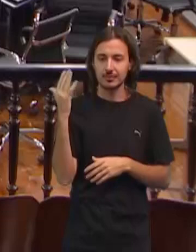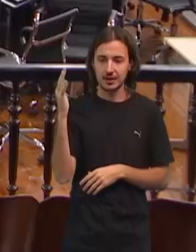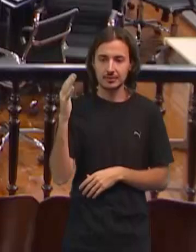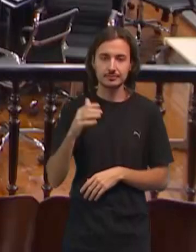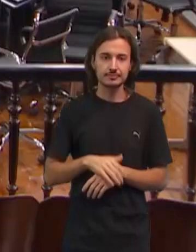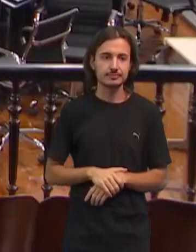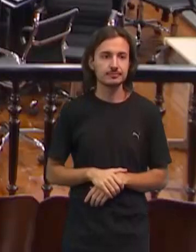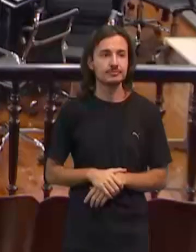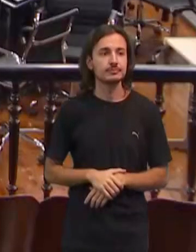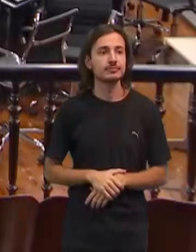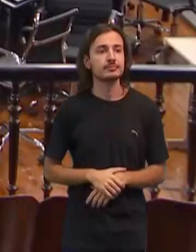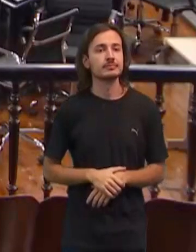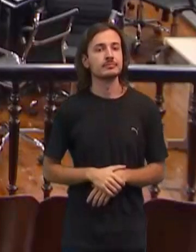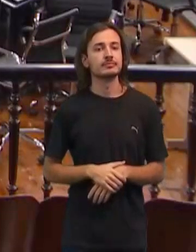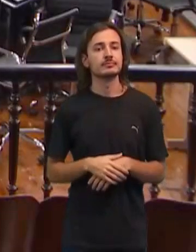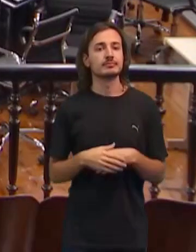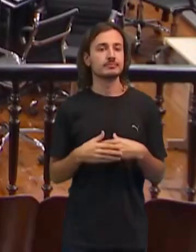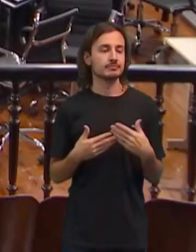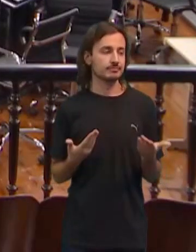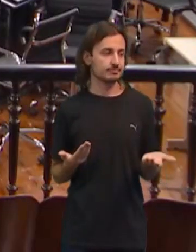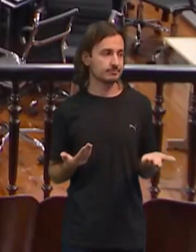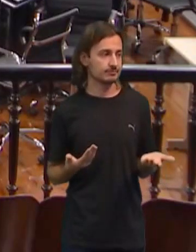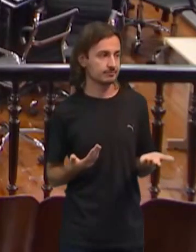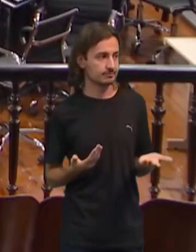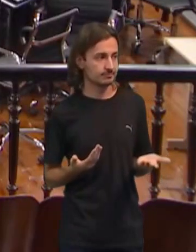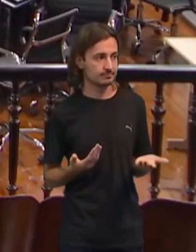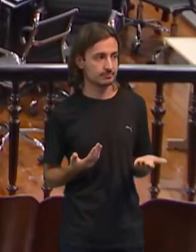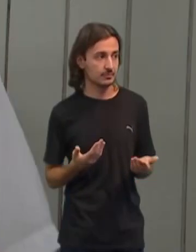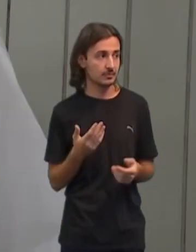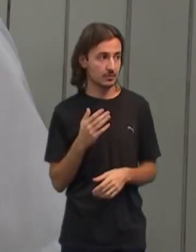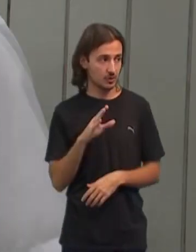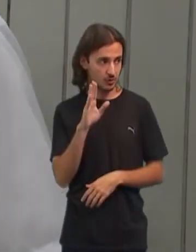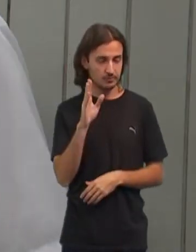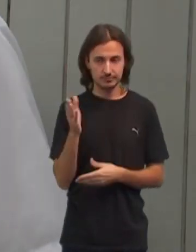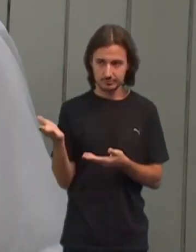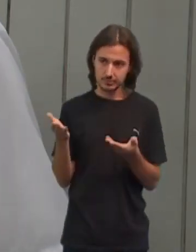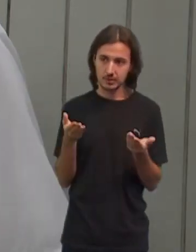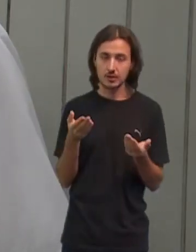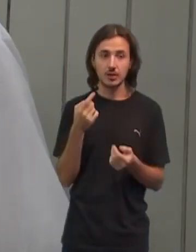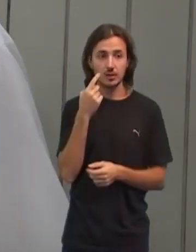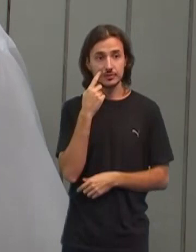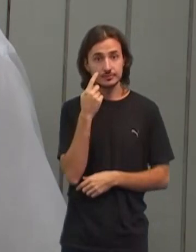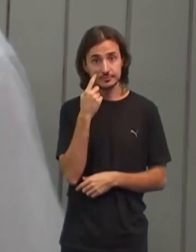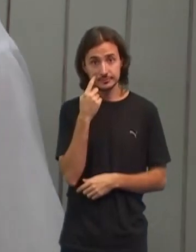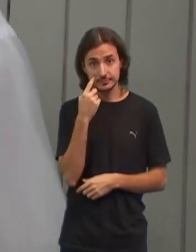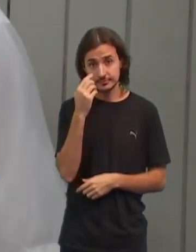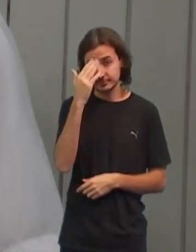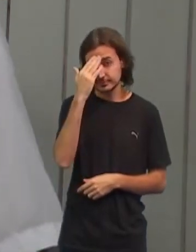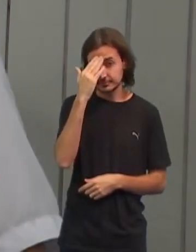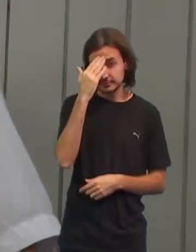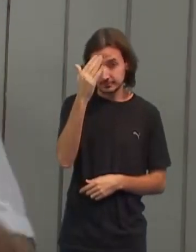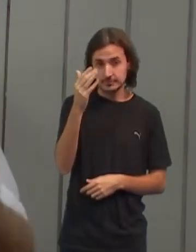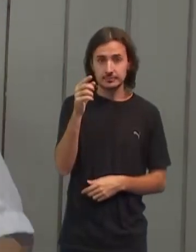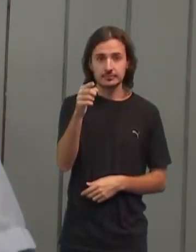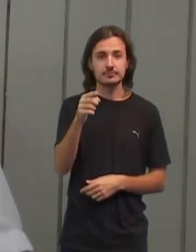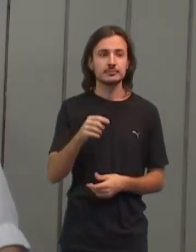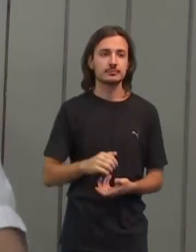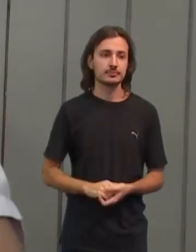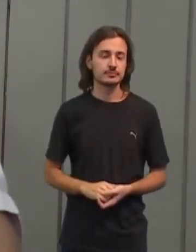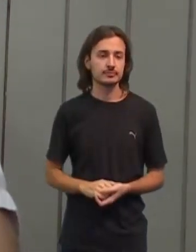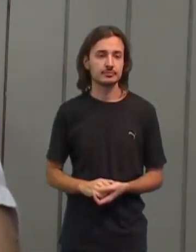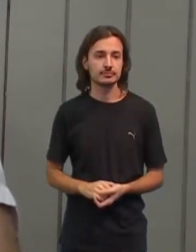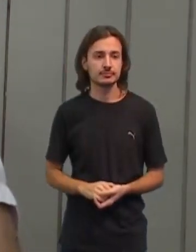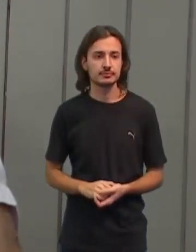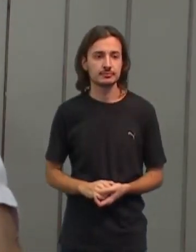Oliveira. Senhor presidente, agradecendo mais uma vez o pela ordem, quero agradecer a Vossa Excelência, né, manifestação, vereador João